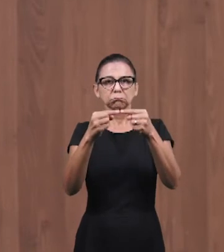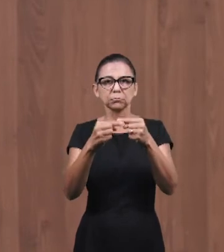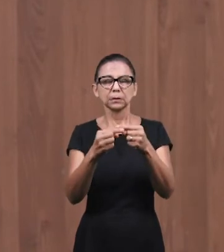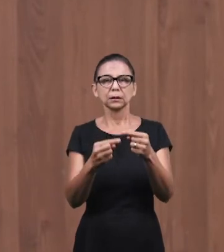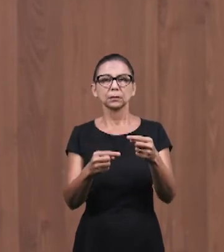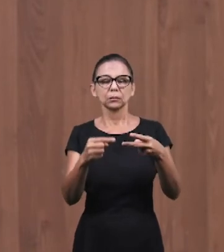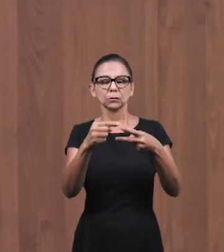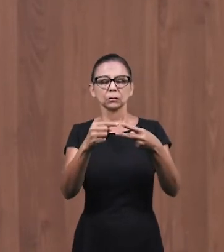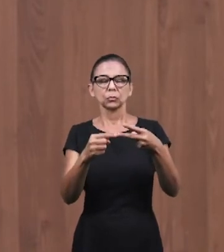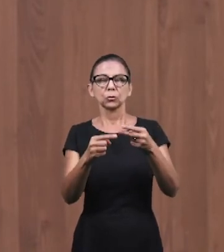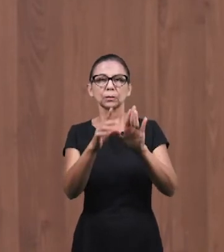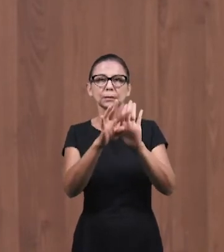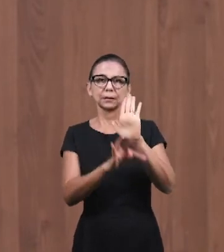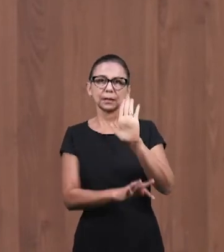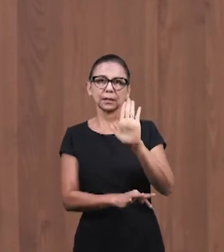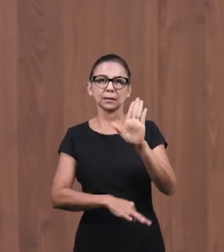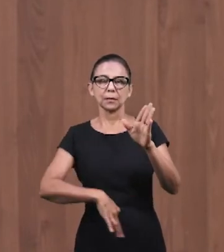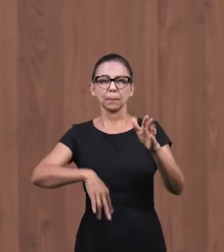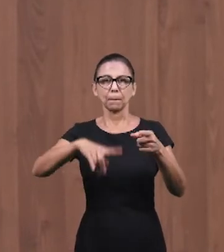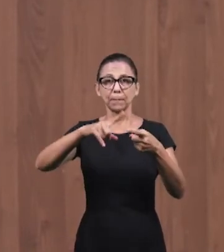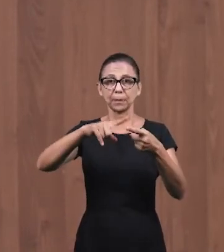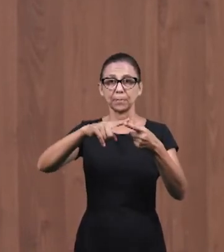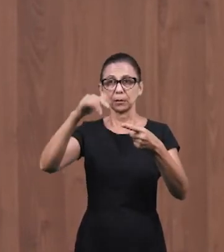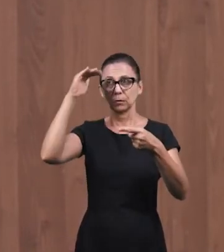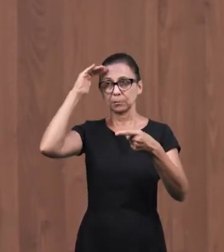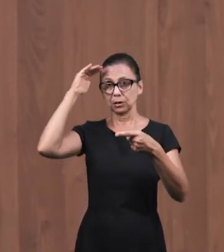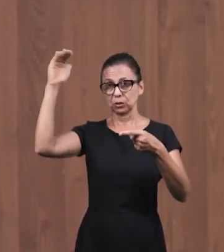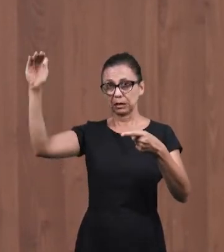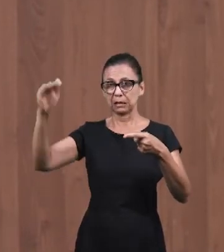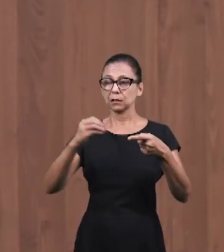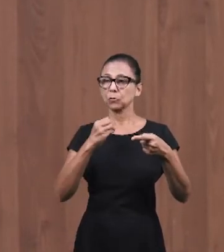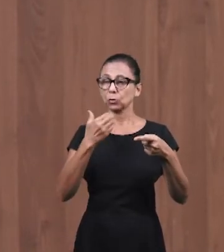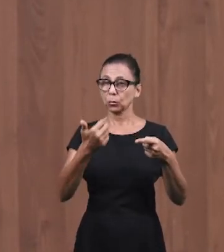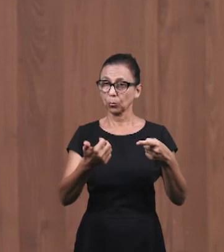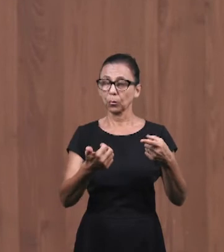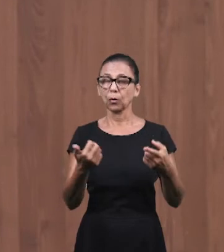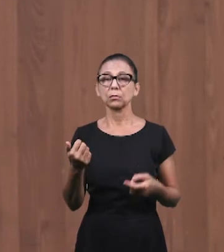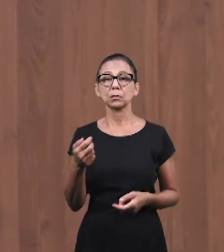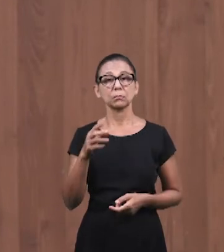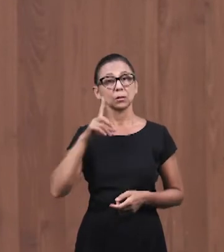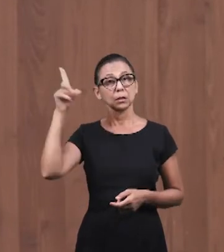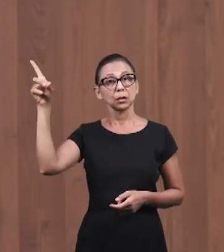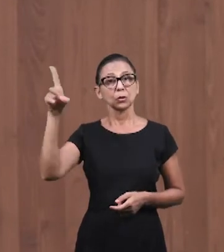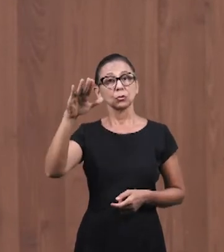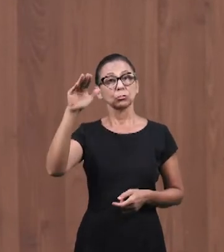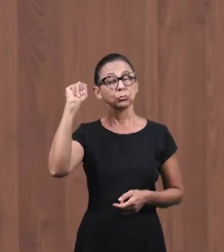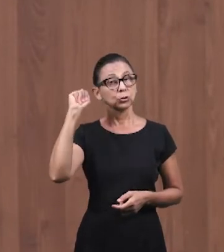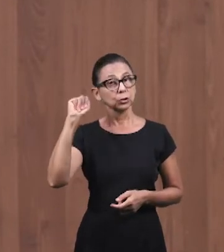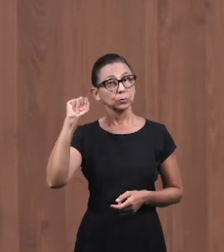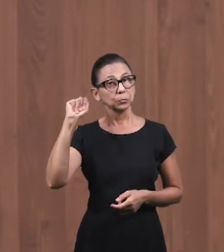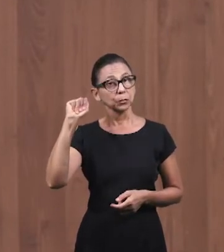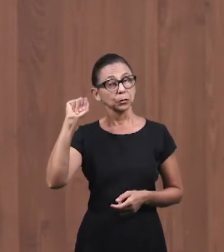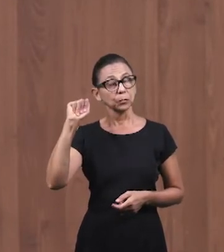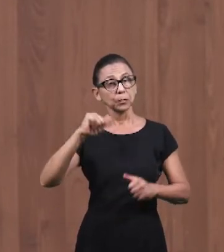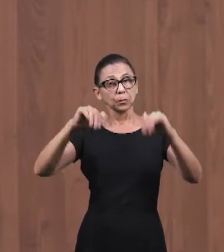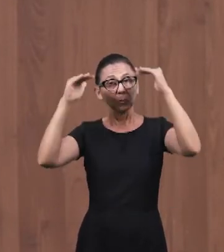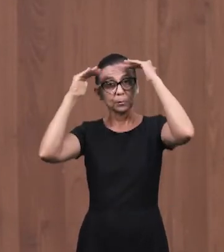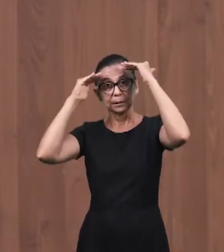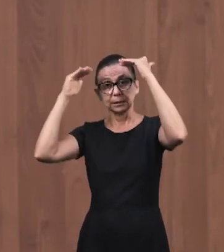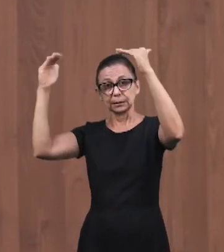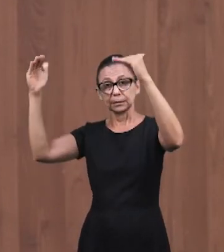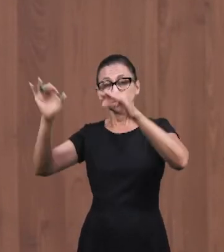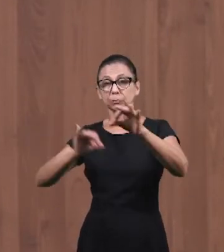textos. O primeiro aspecto da obediência, muito bem colocado, porque fomos chamados para sermos obedientes a um